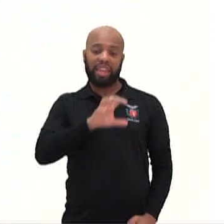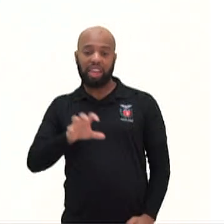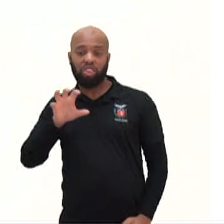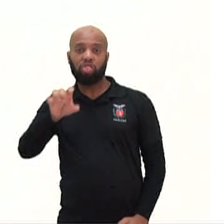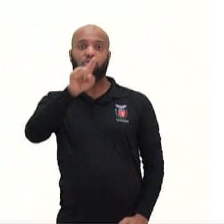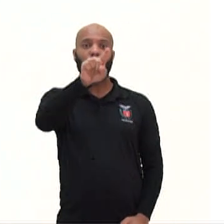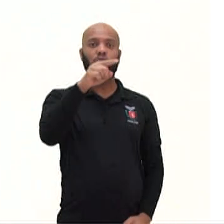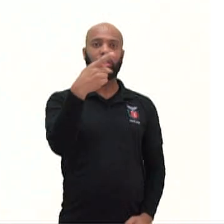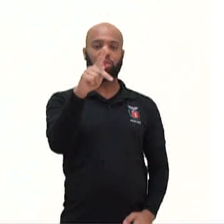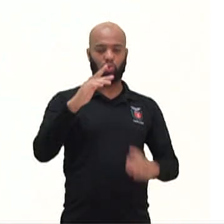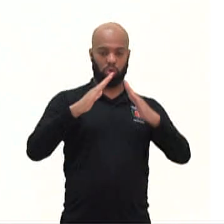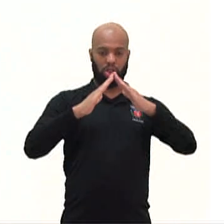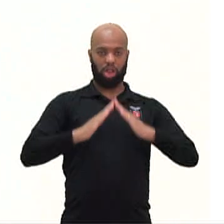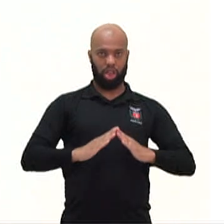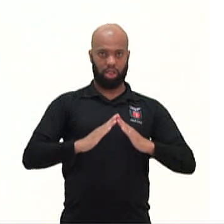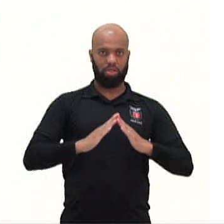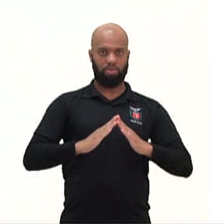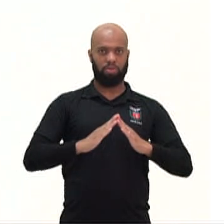tempo para responder.